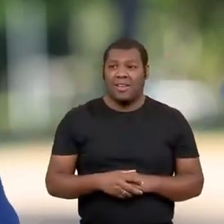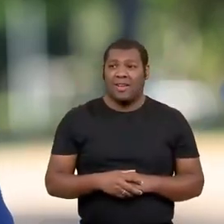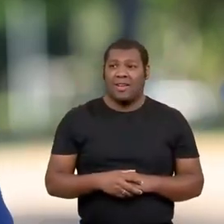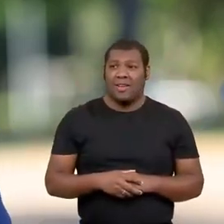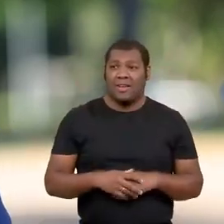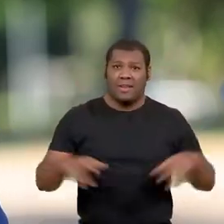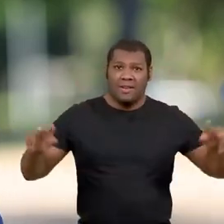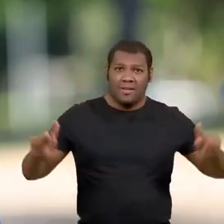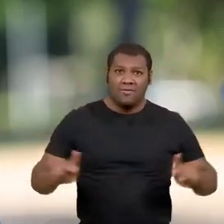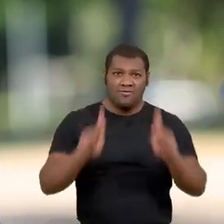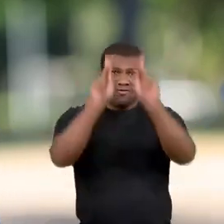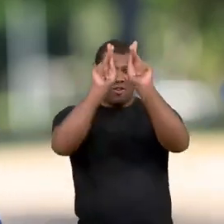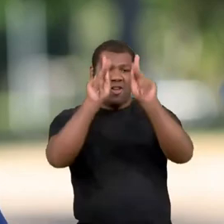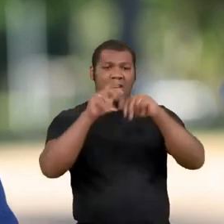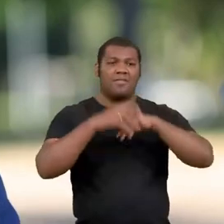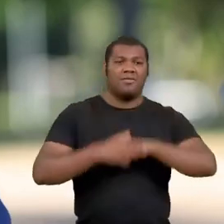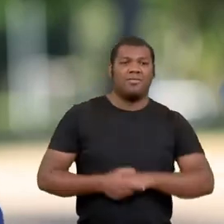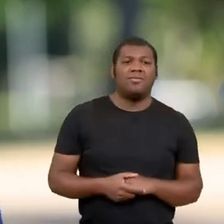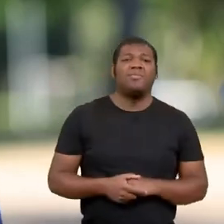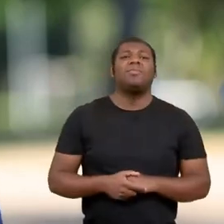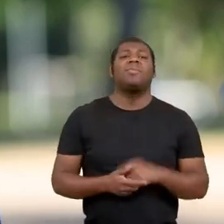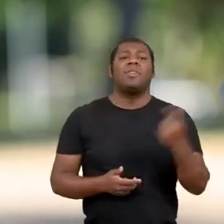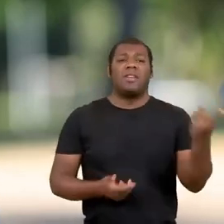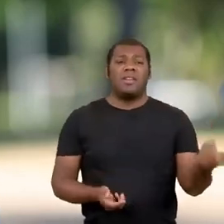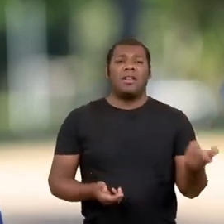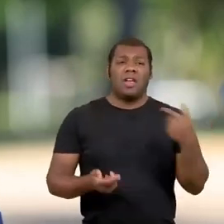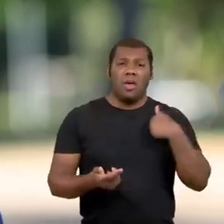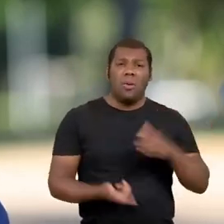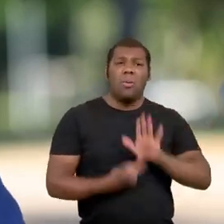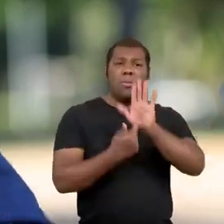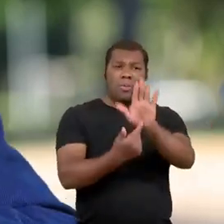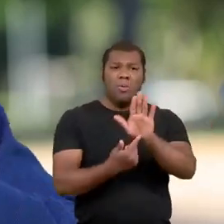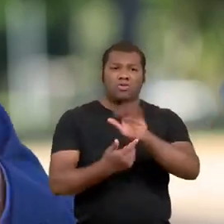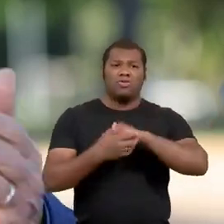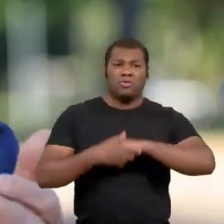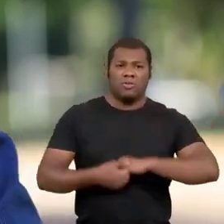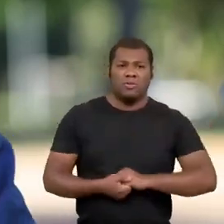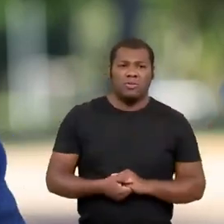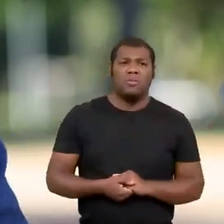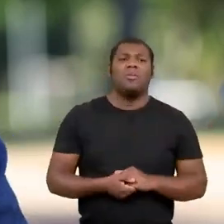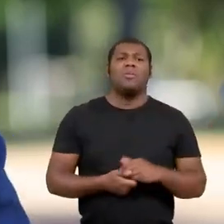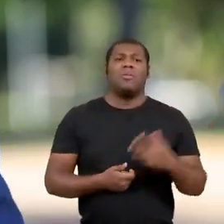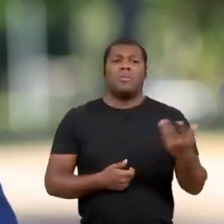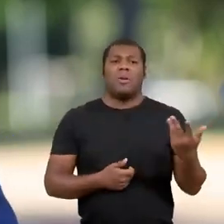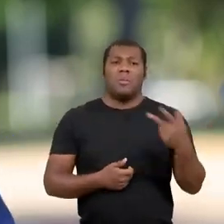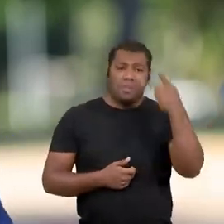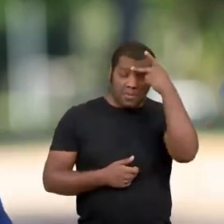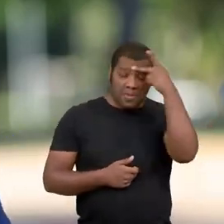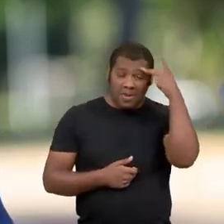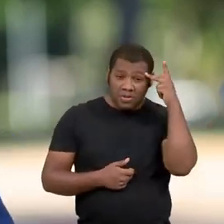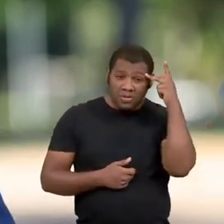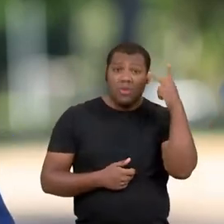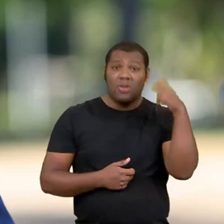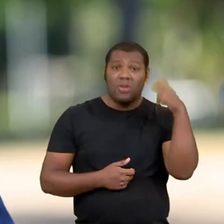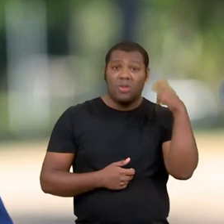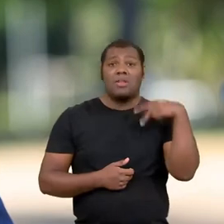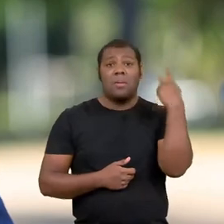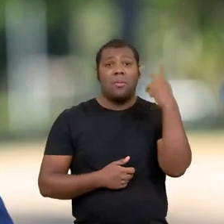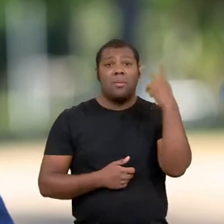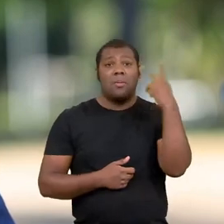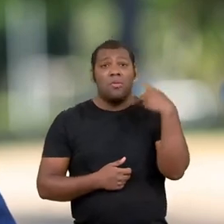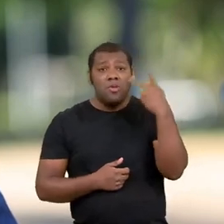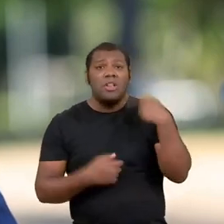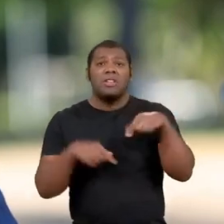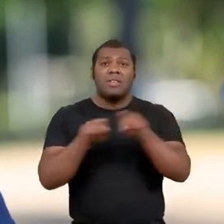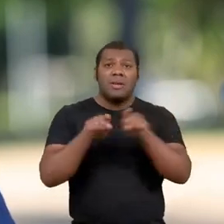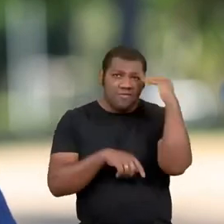sabe para fazer um ato público com vários dirigentes com vários artistas e oferei o